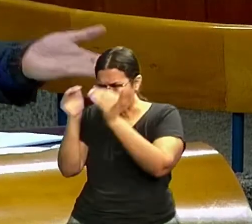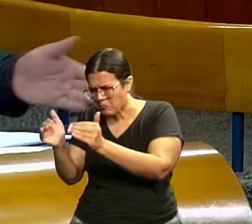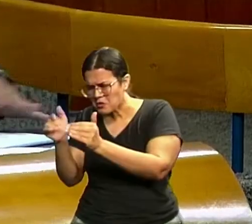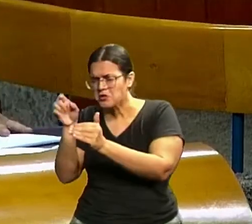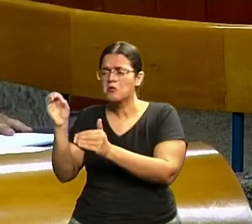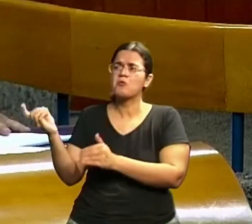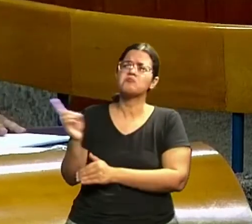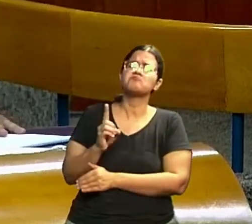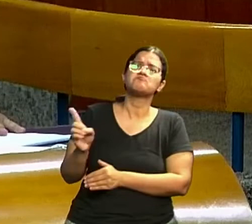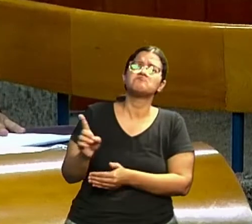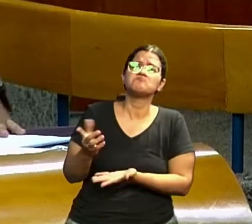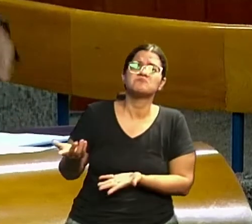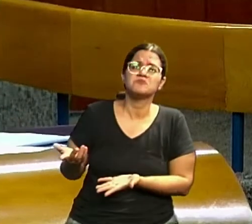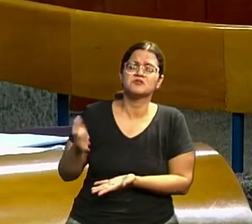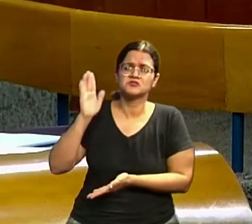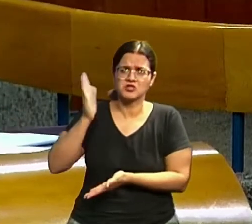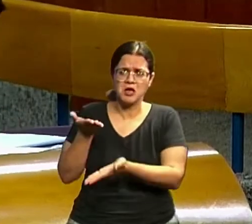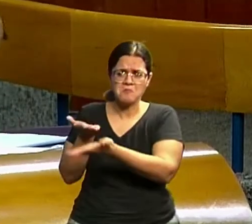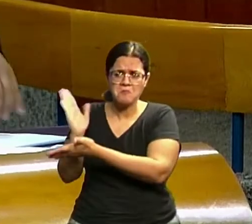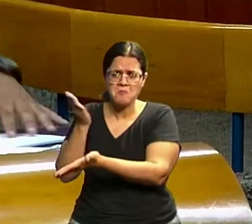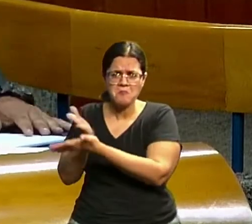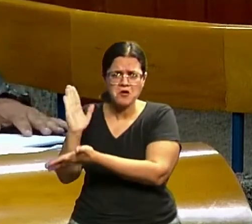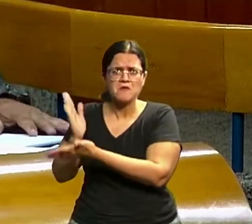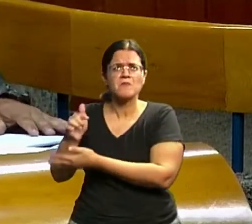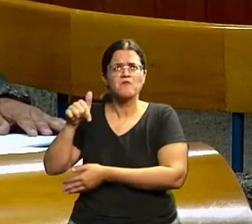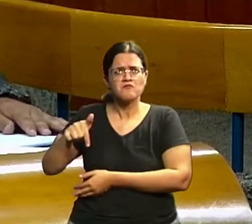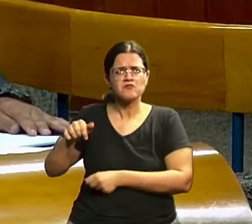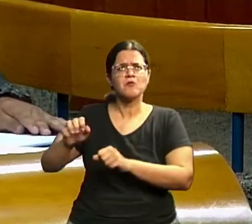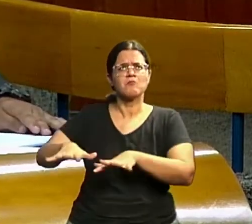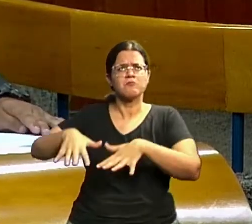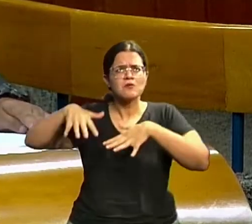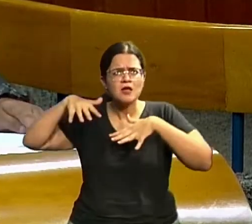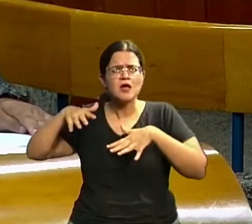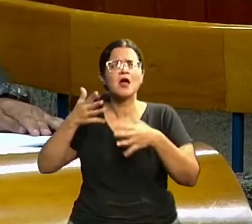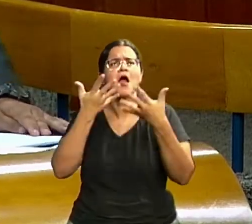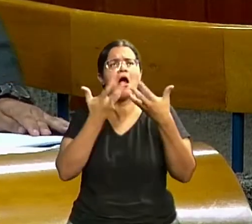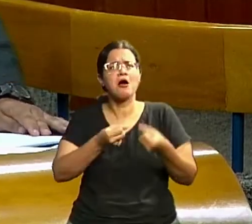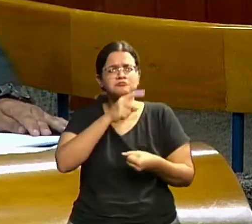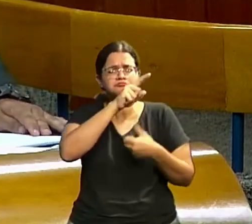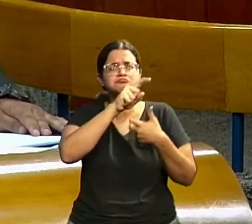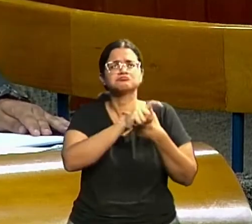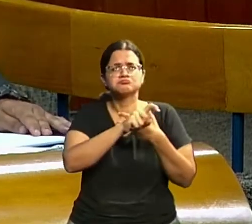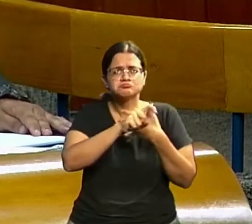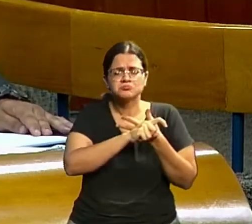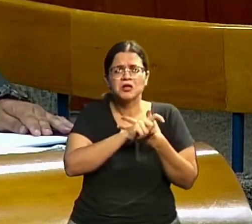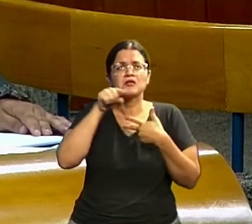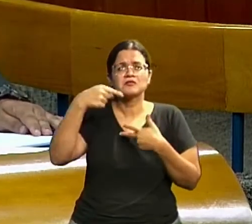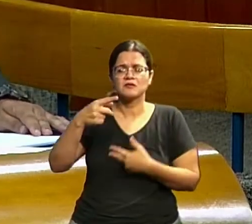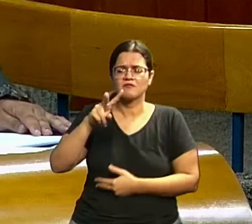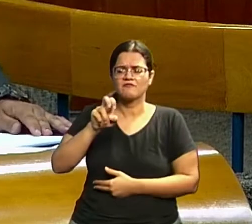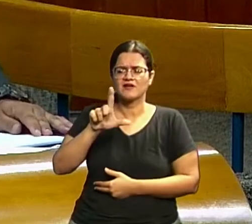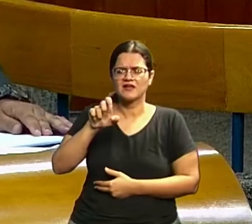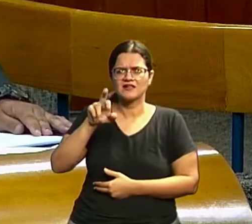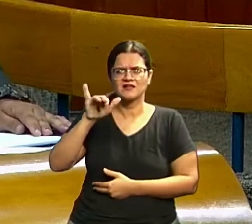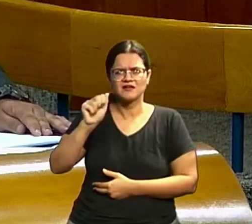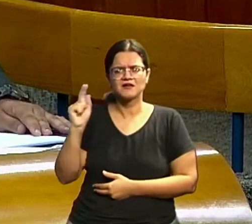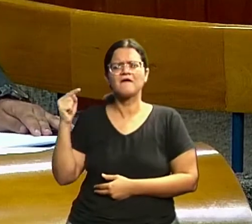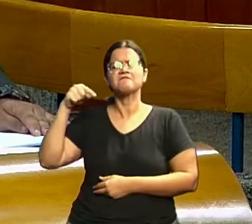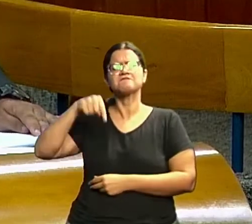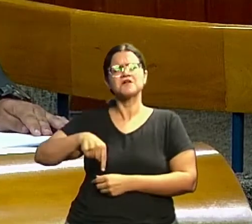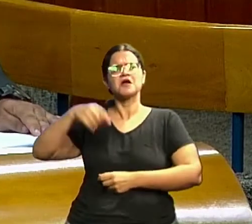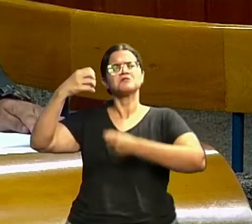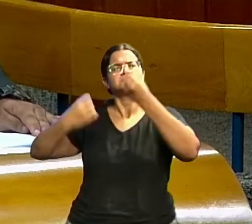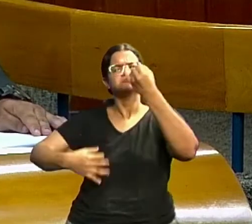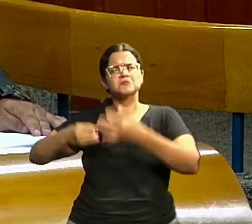atendidas, vereador Saino Vandi. Foram aprovadas em plenário, acatadas pelo passo, e aí a Valéria Peterson, que veio aqui,